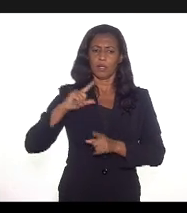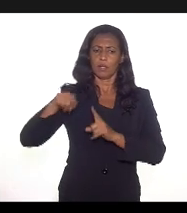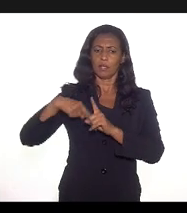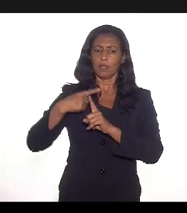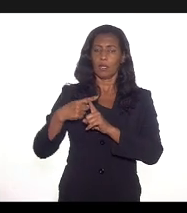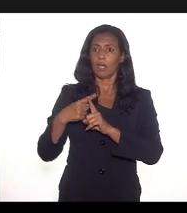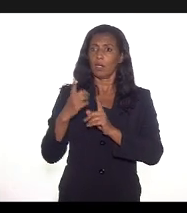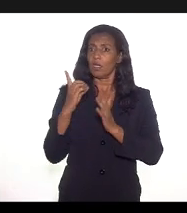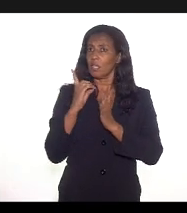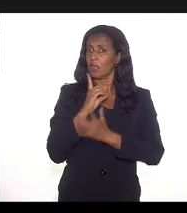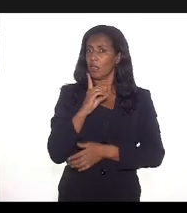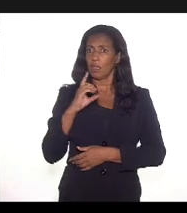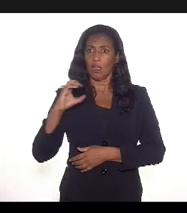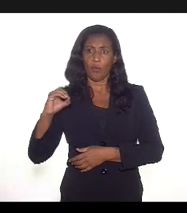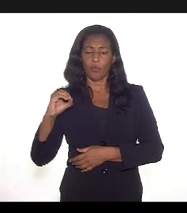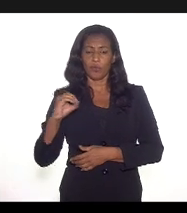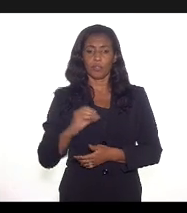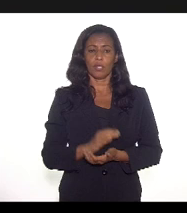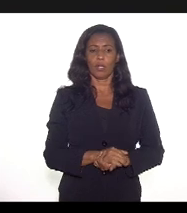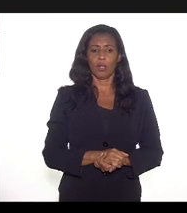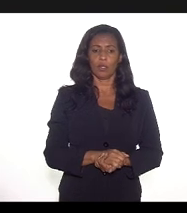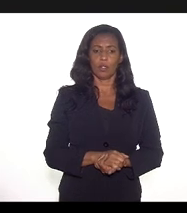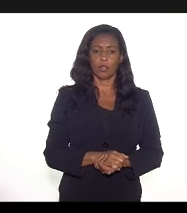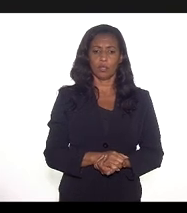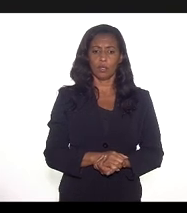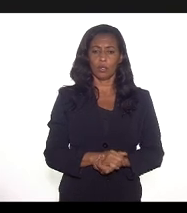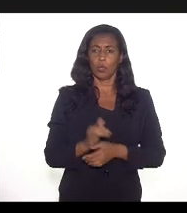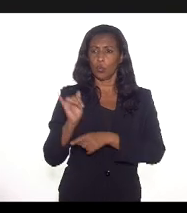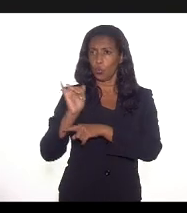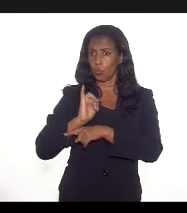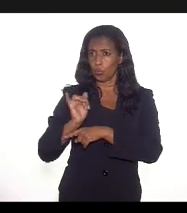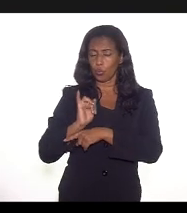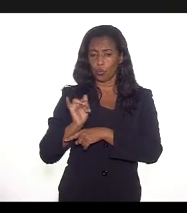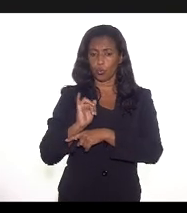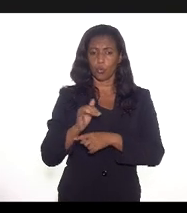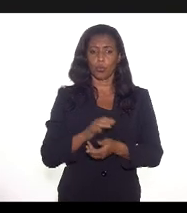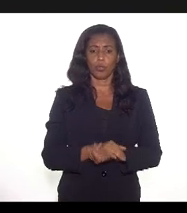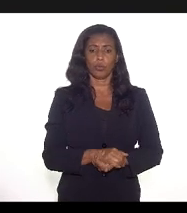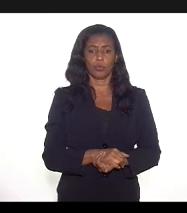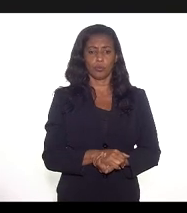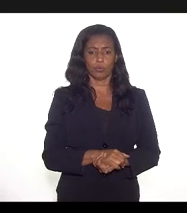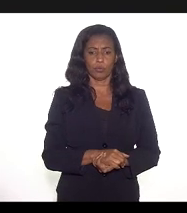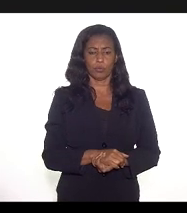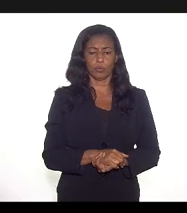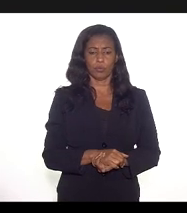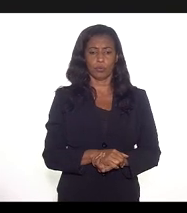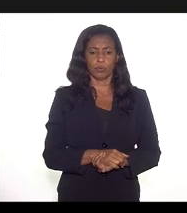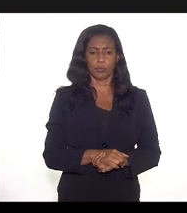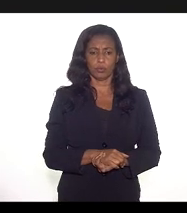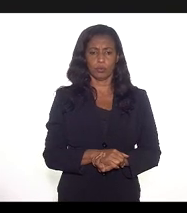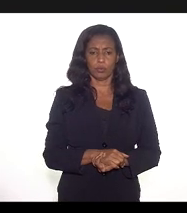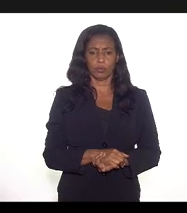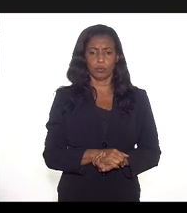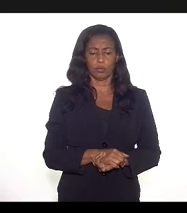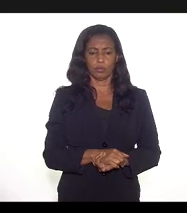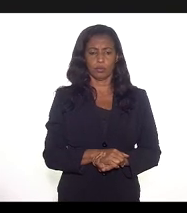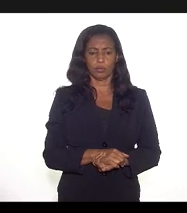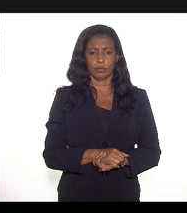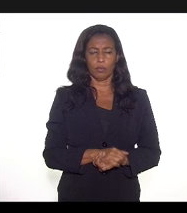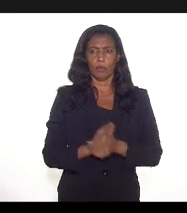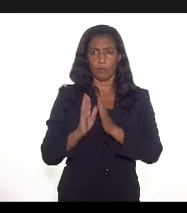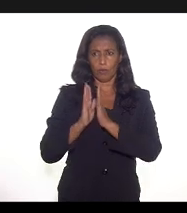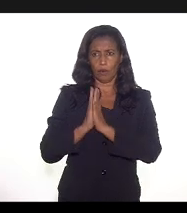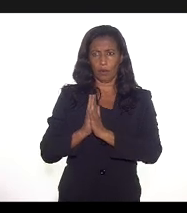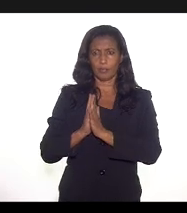no Diário Oficial, no YouTube. Está aí no Diário Oficial. Mais que isso, por favor, Renata, por favor, por